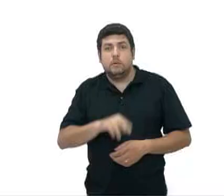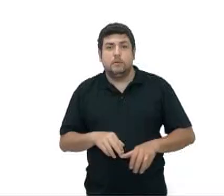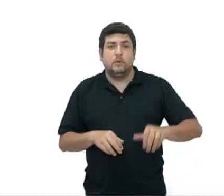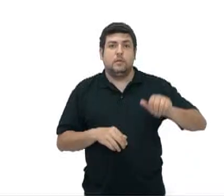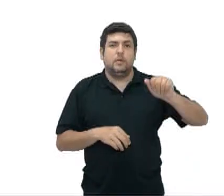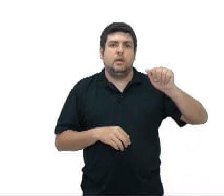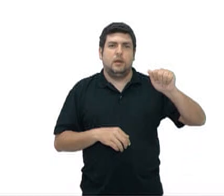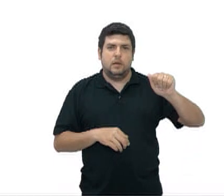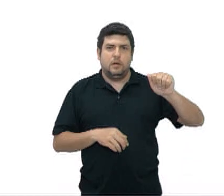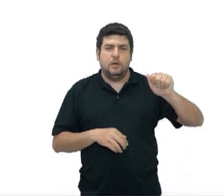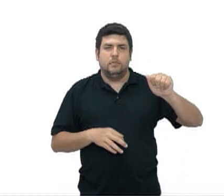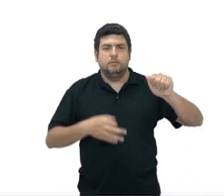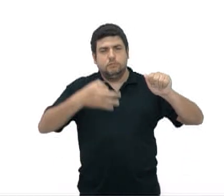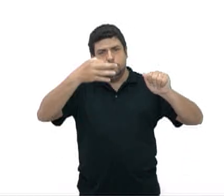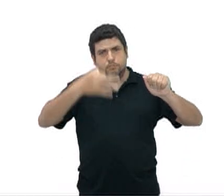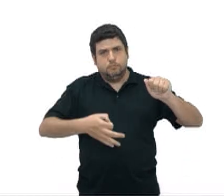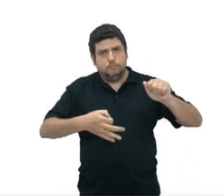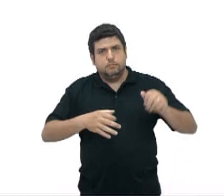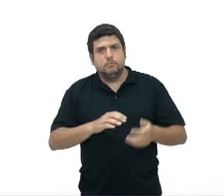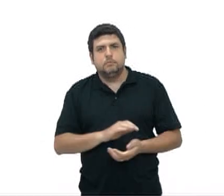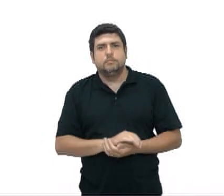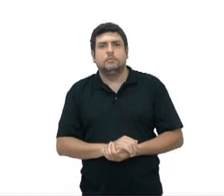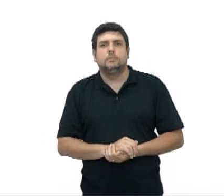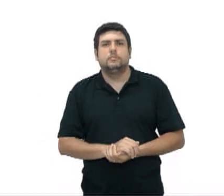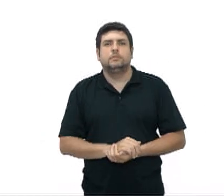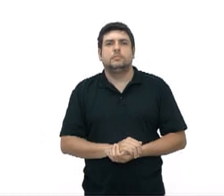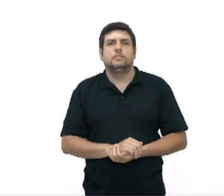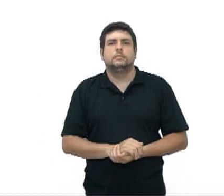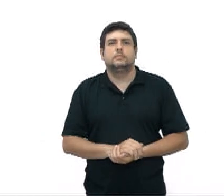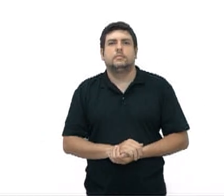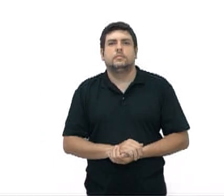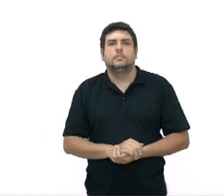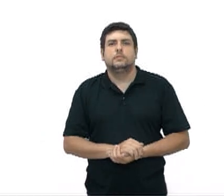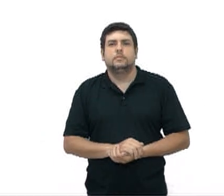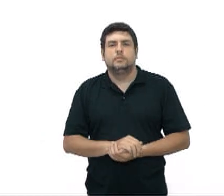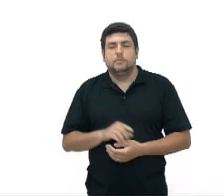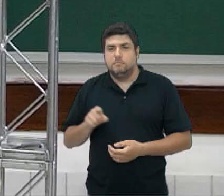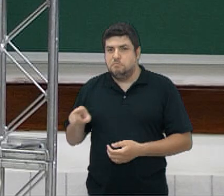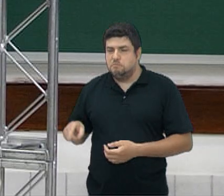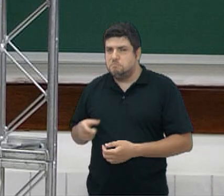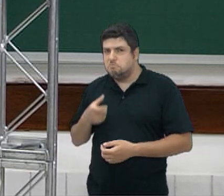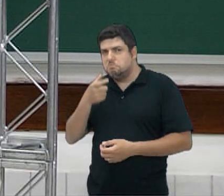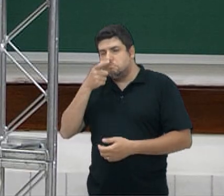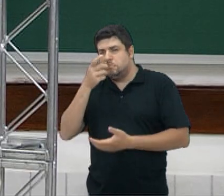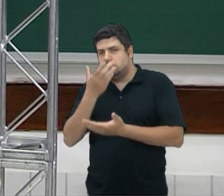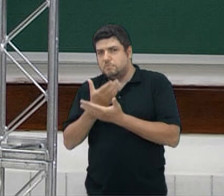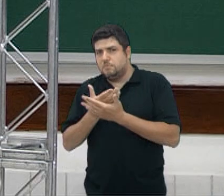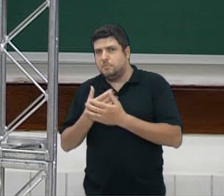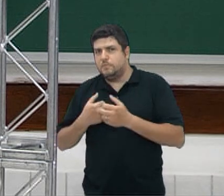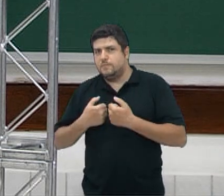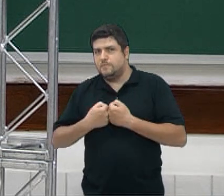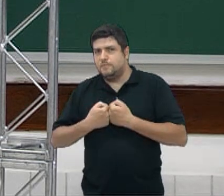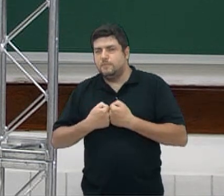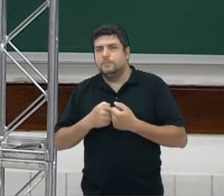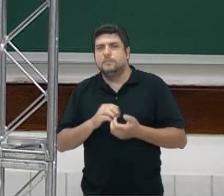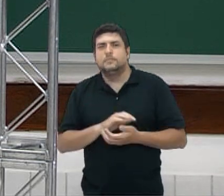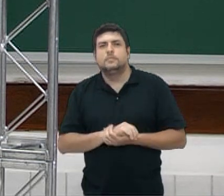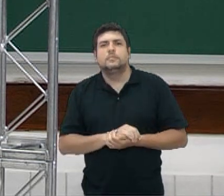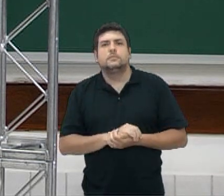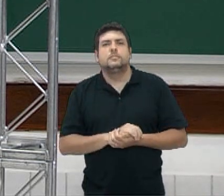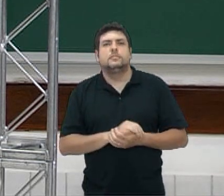está certíssimo. Beleza? Ele assistiu bem as aulas de física. Vamos lá para o próximo.